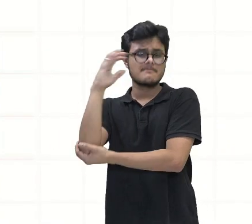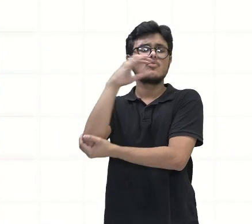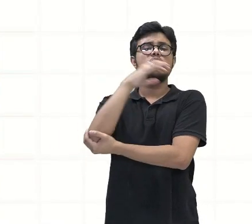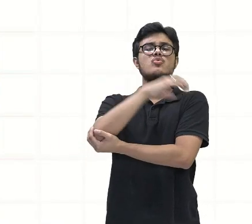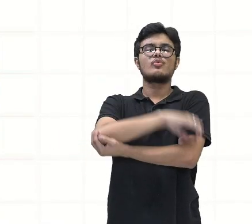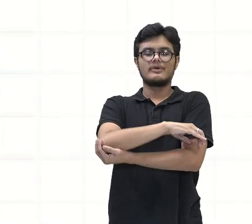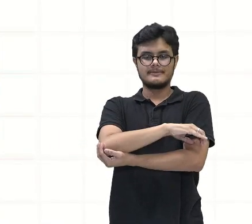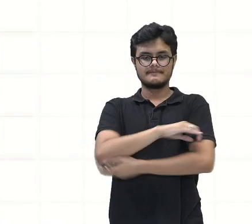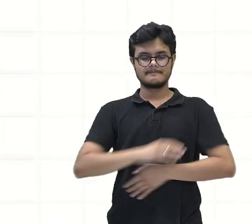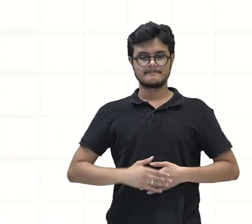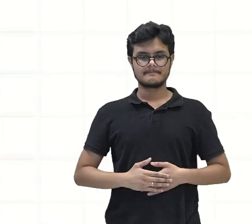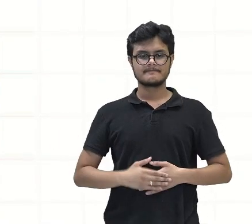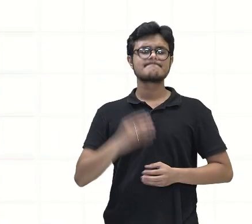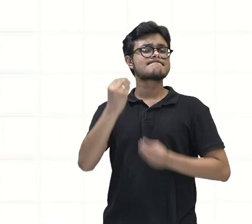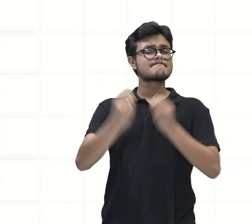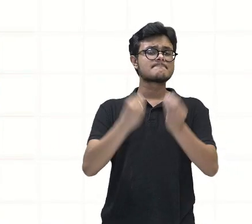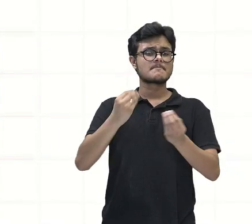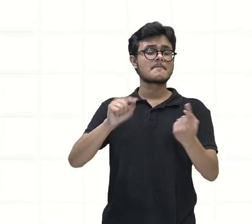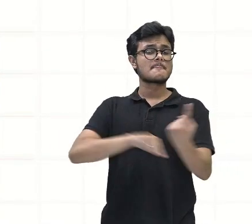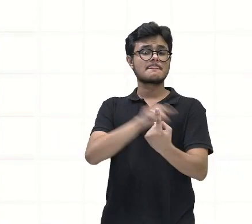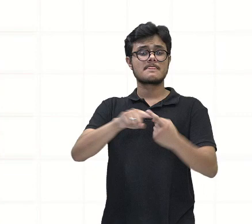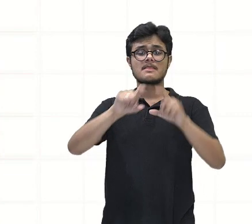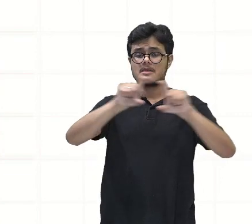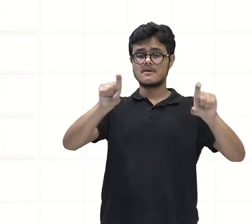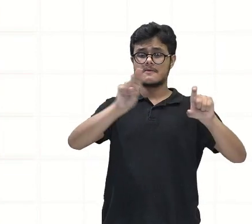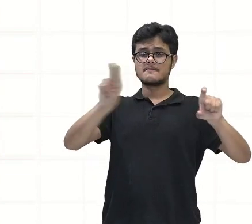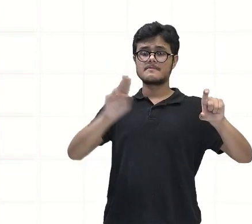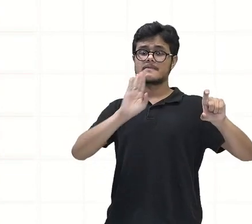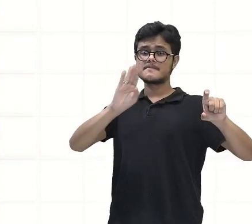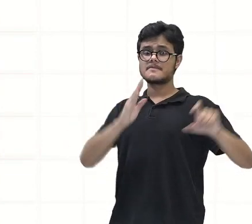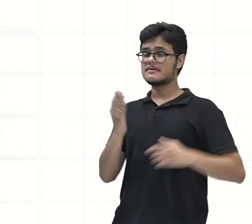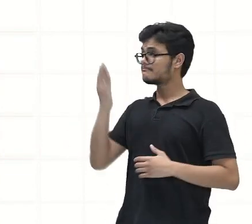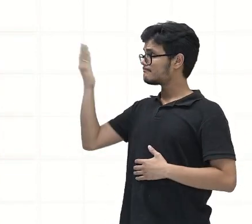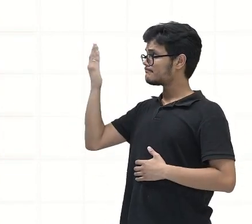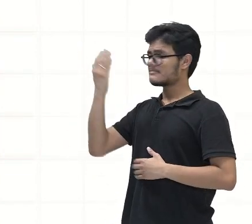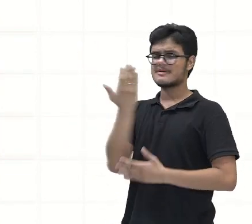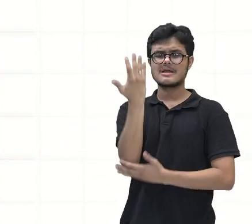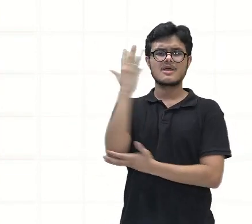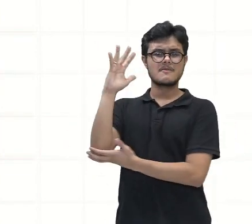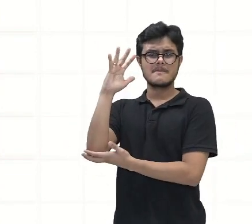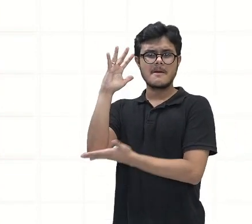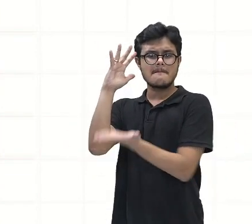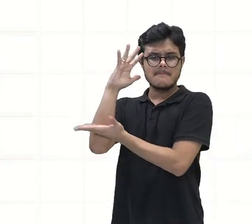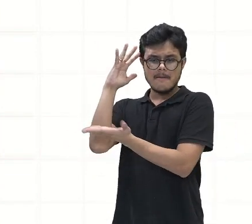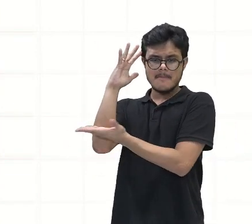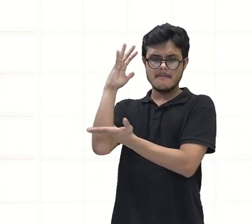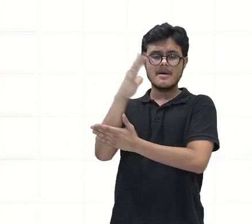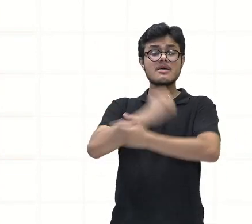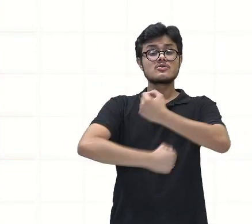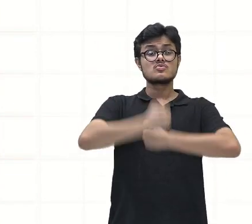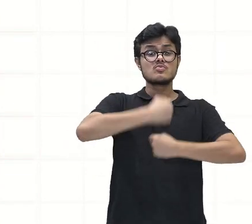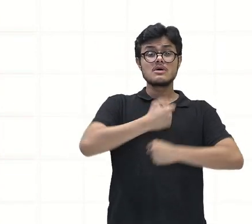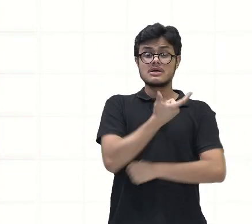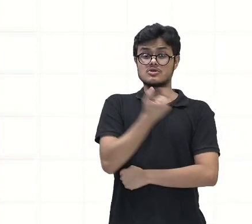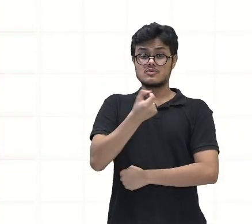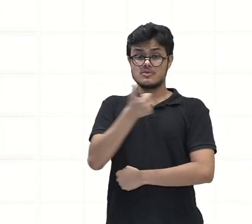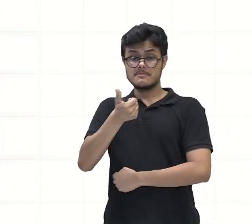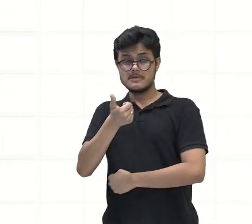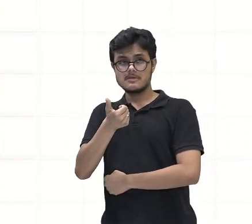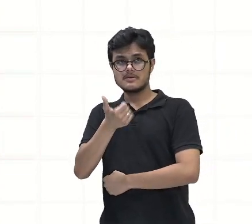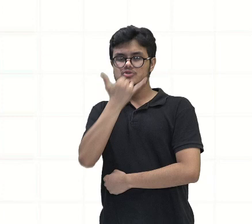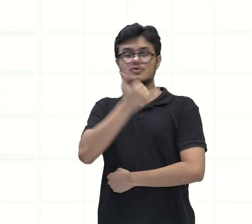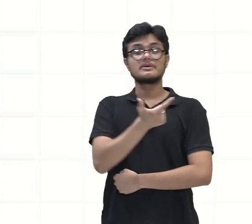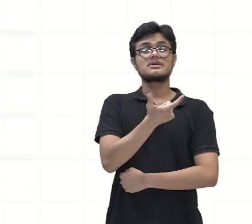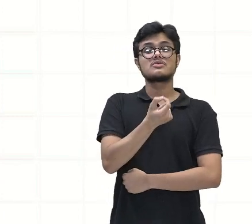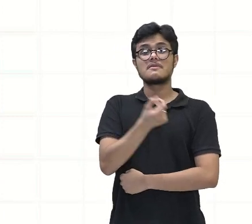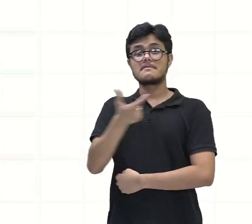é que tem como título o extrativismo vegetal 2017 Ele também é um